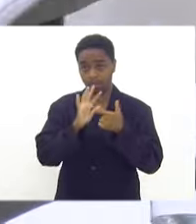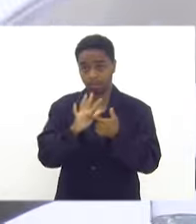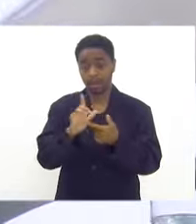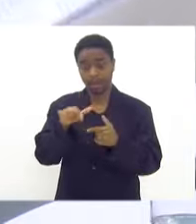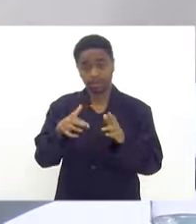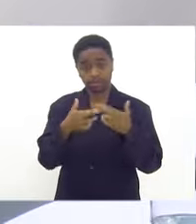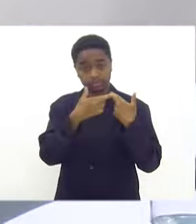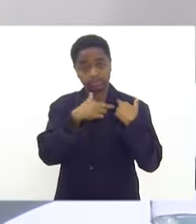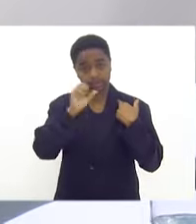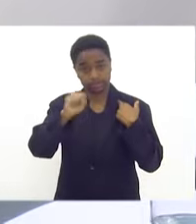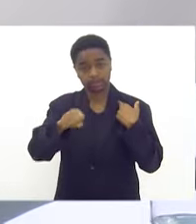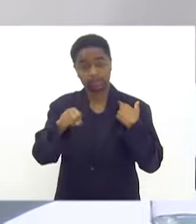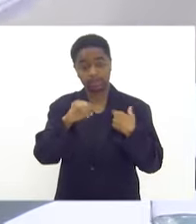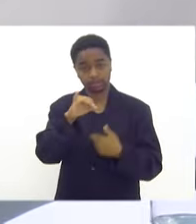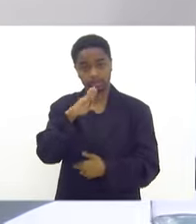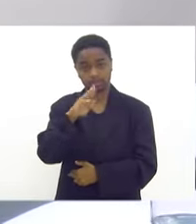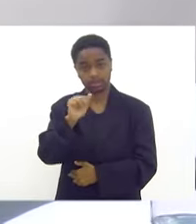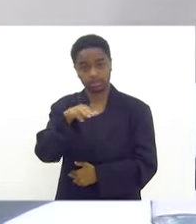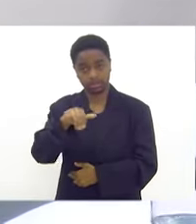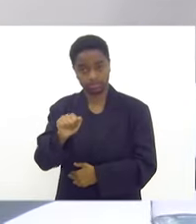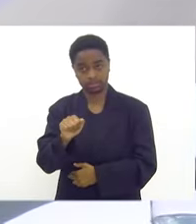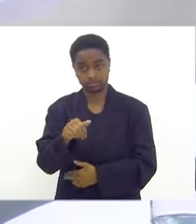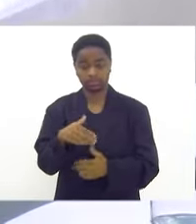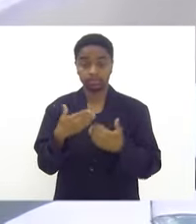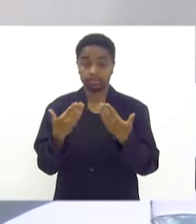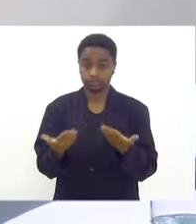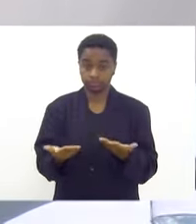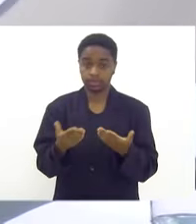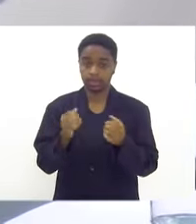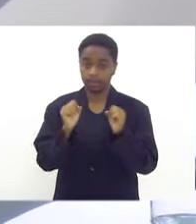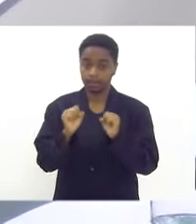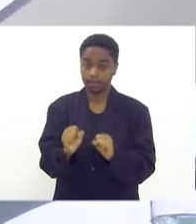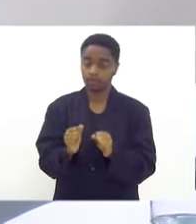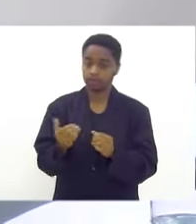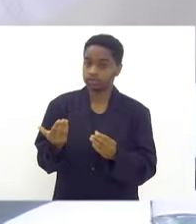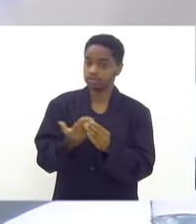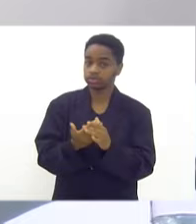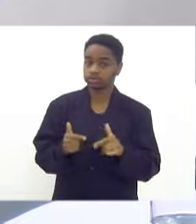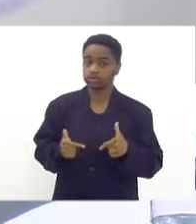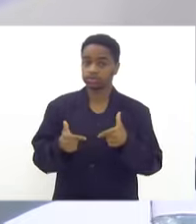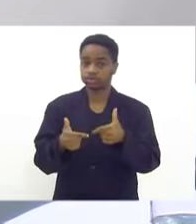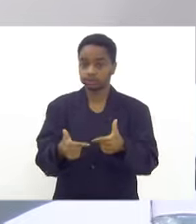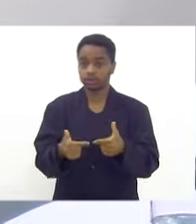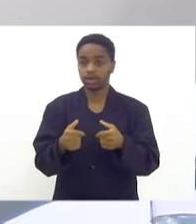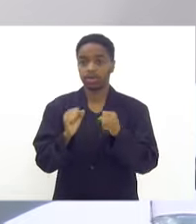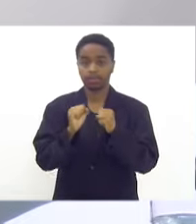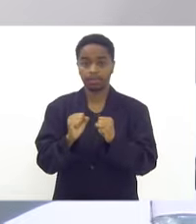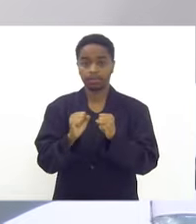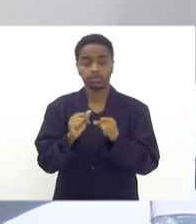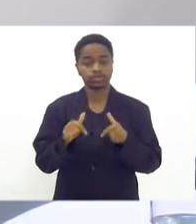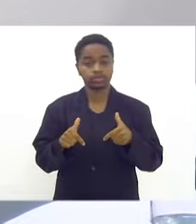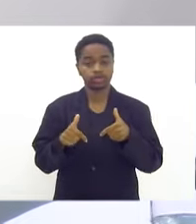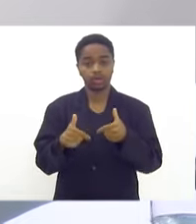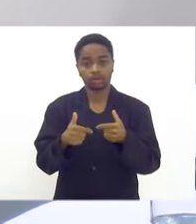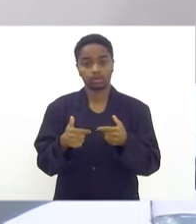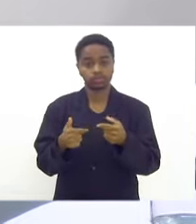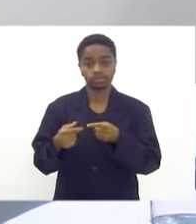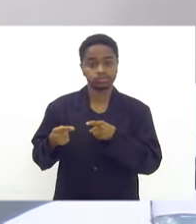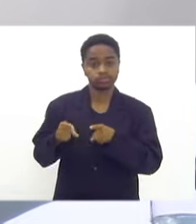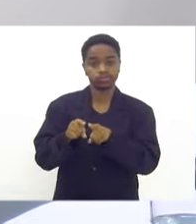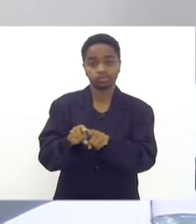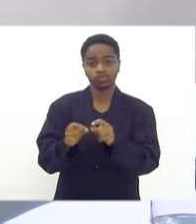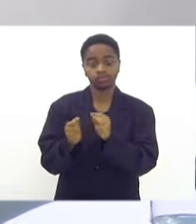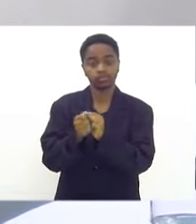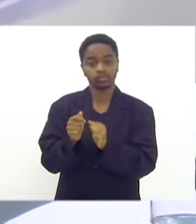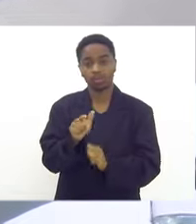competência também do Ibama pode atuar em conjunto ou pode atuar do idade com qualquer outro óg ambiental